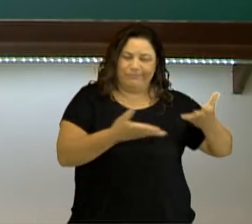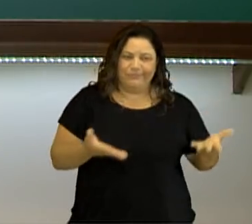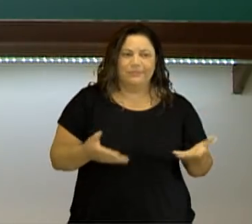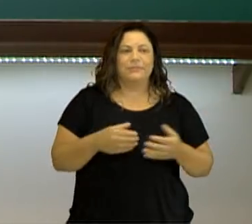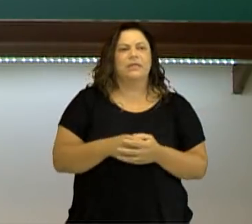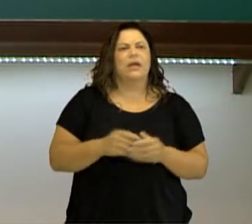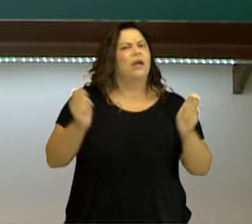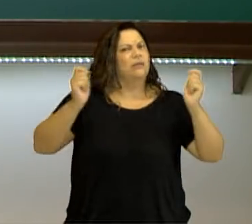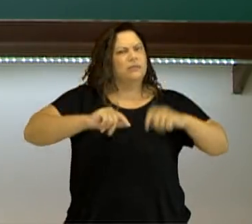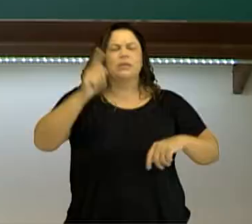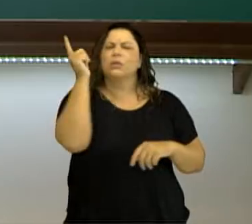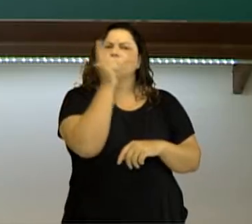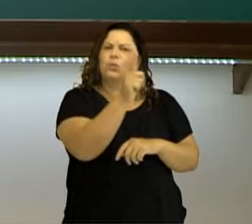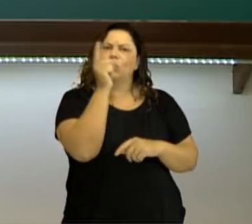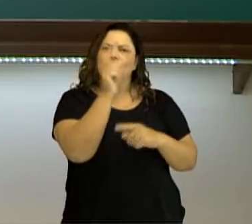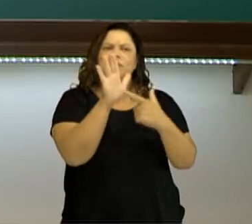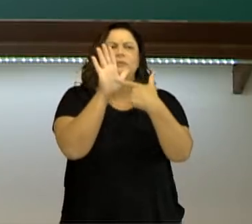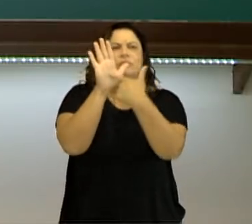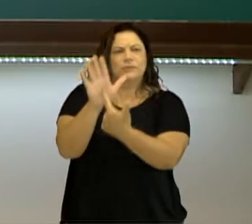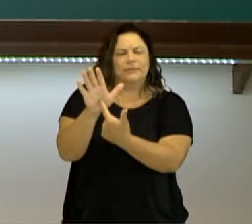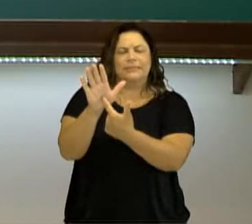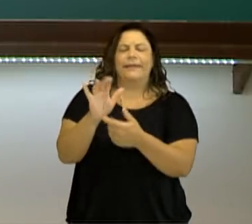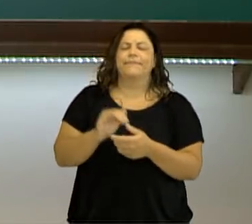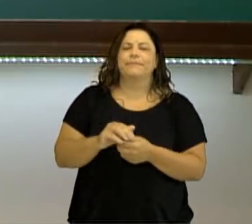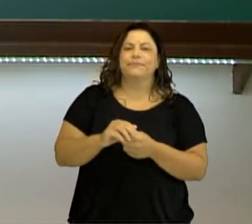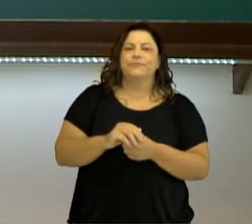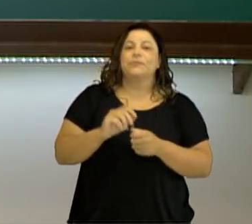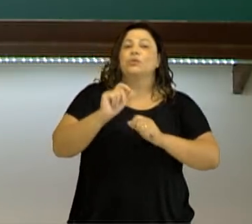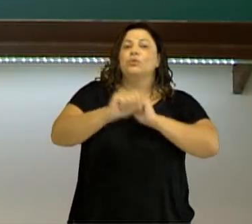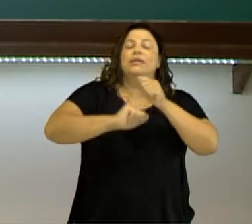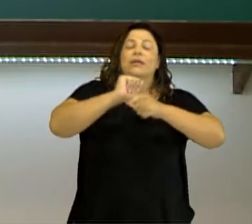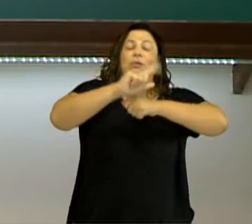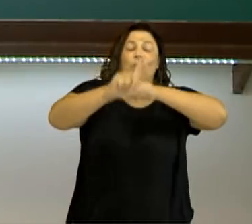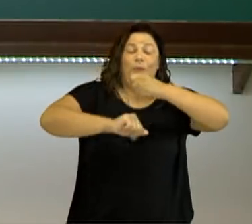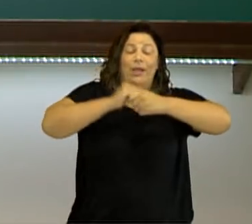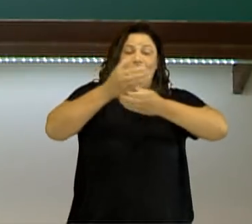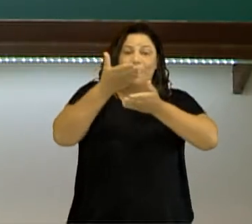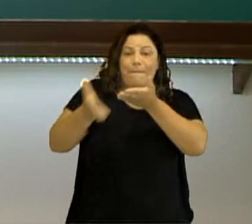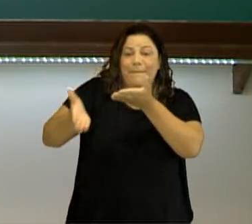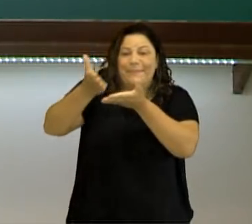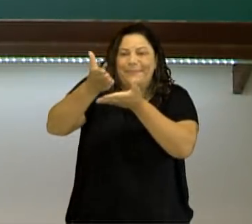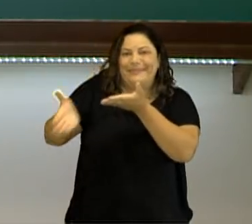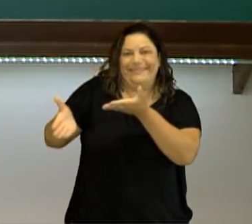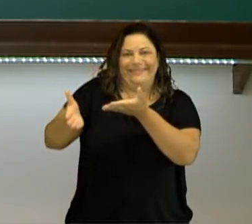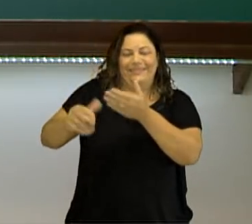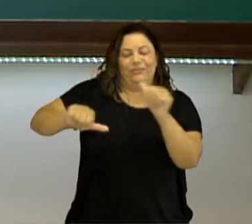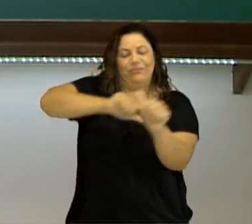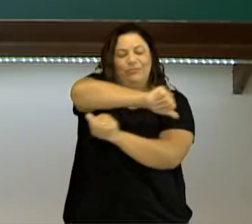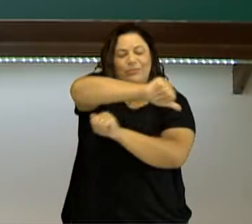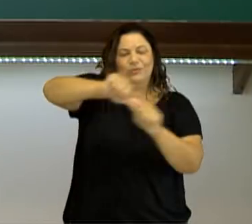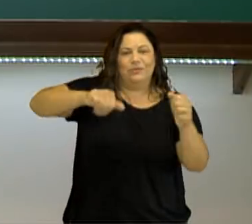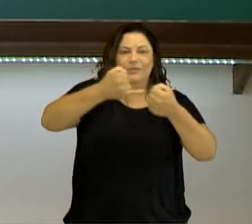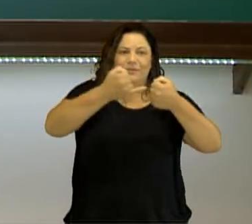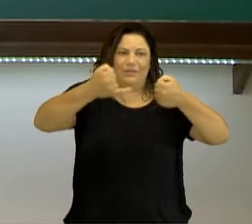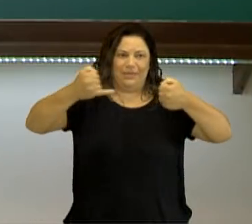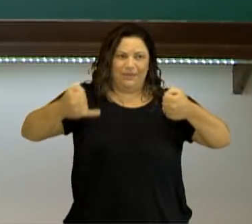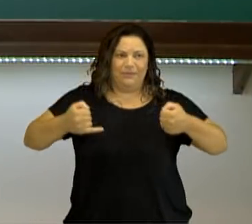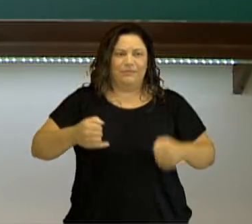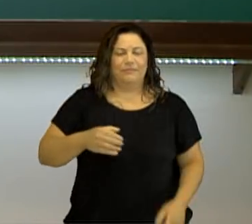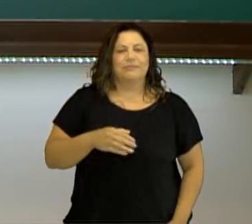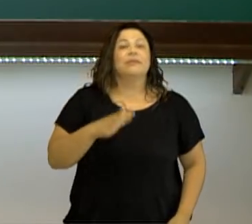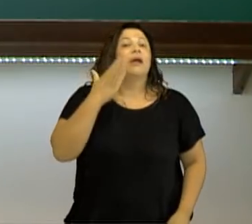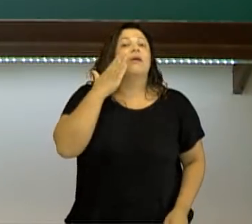consegue identificar. Olha lá, ó, um átomo perdendo elétrons e se transformando em íon, tá? Vamos ver se vocês